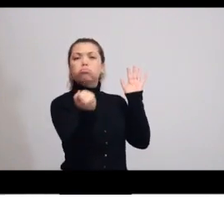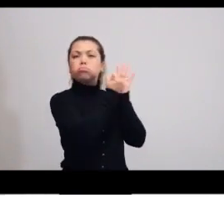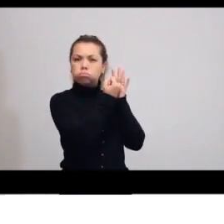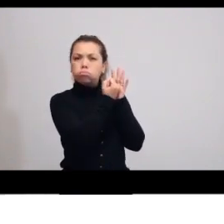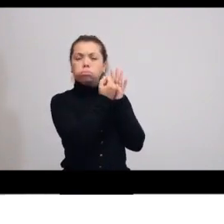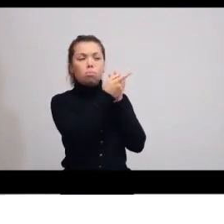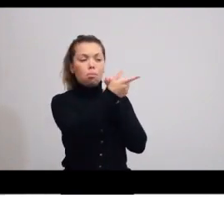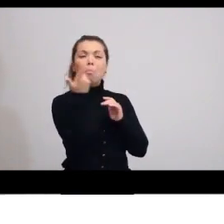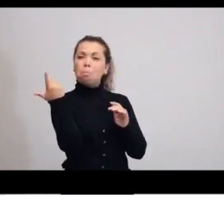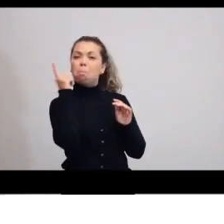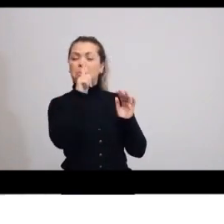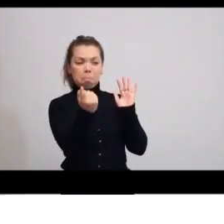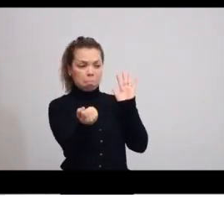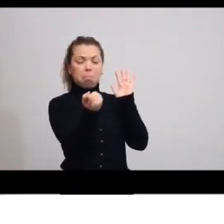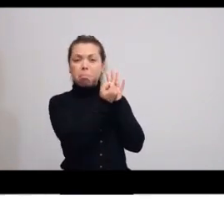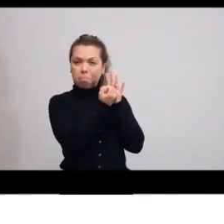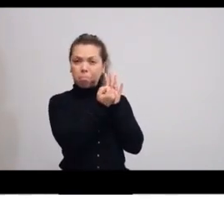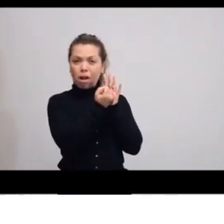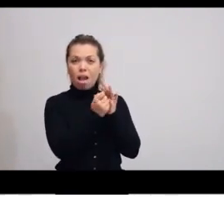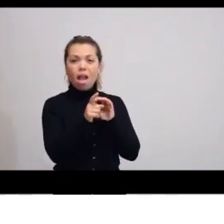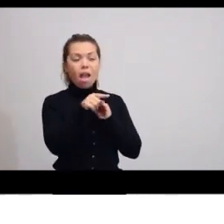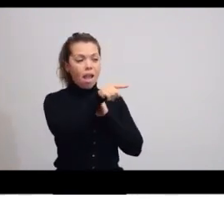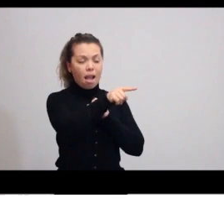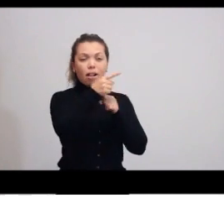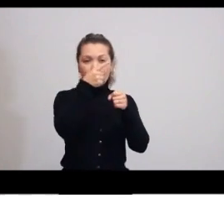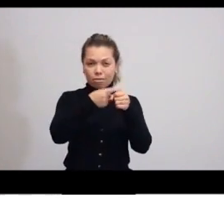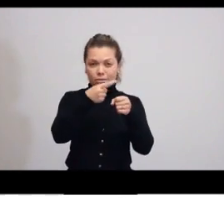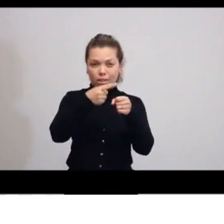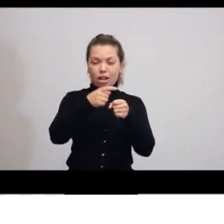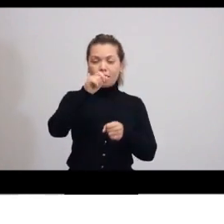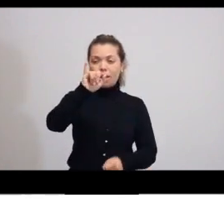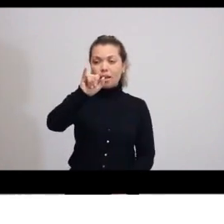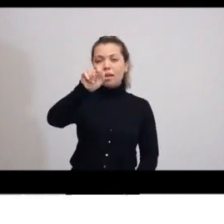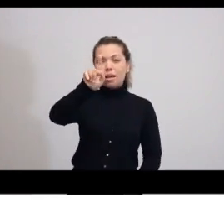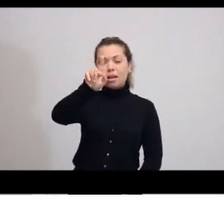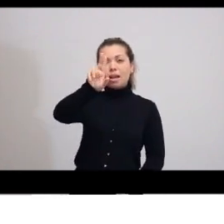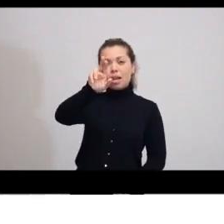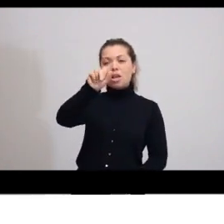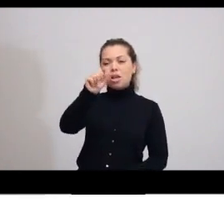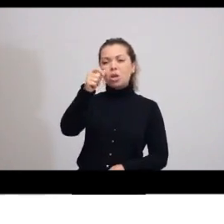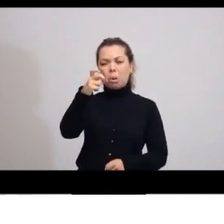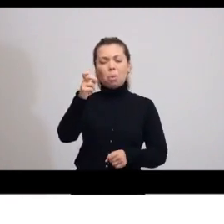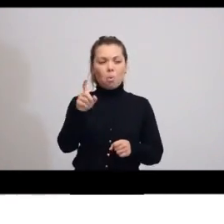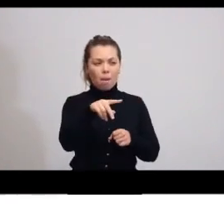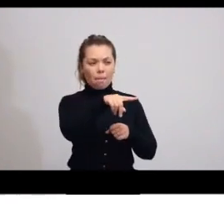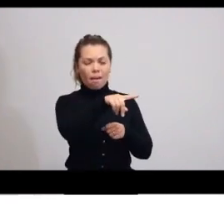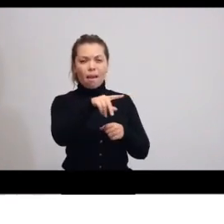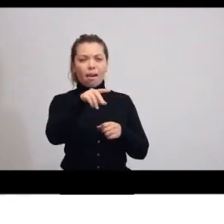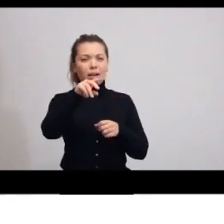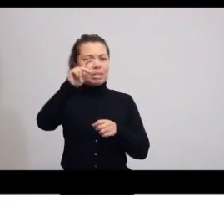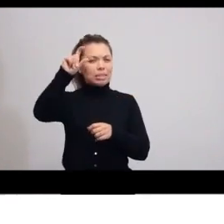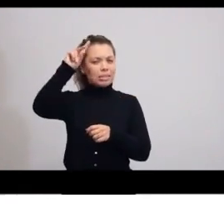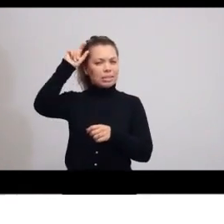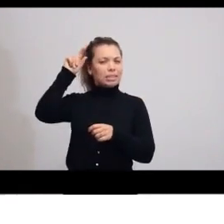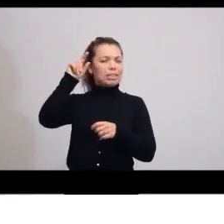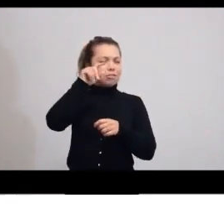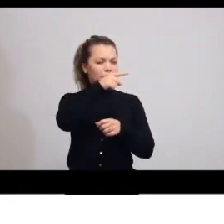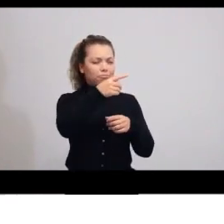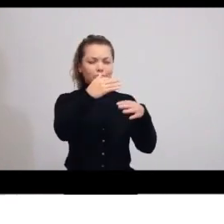quanto ao turismo religioso. Por outro lado, o fato de Iguape estar escondida aos olhos do grande público aponta para